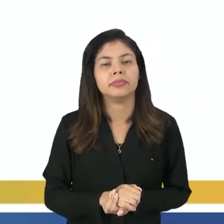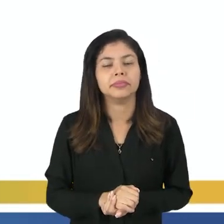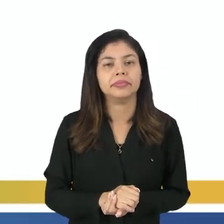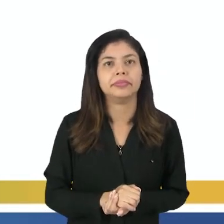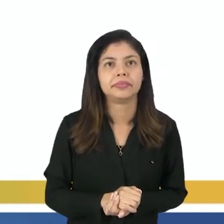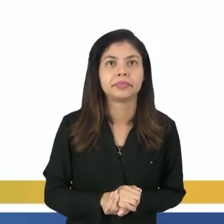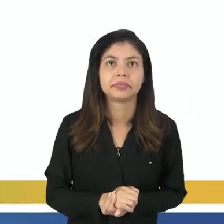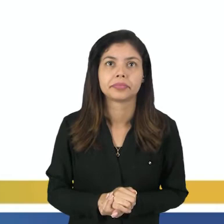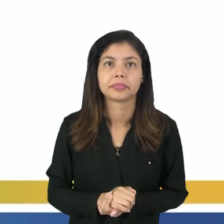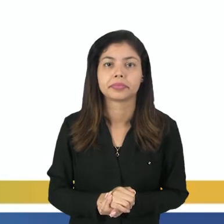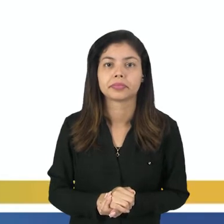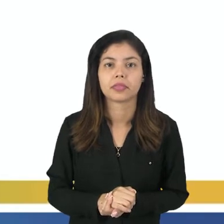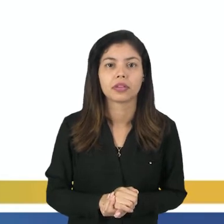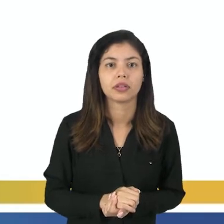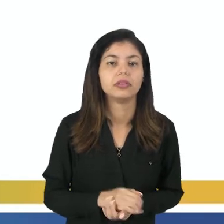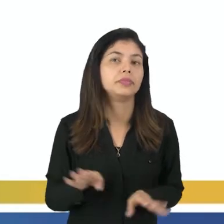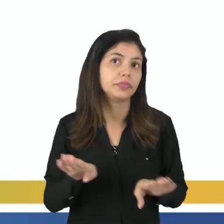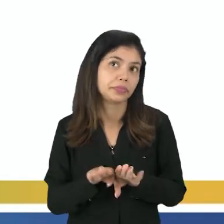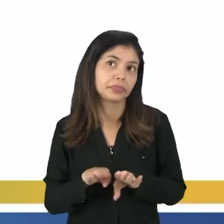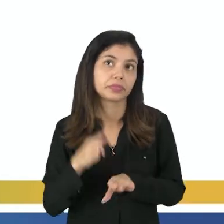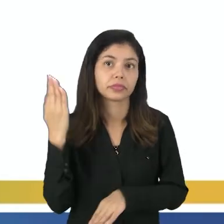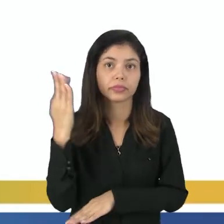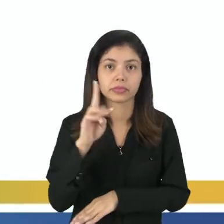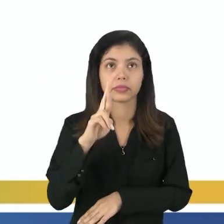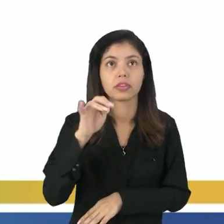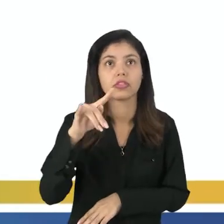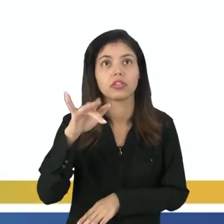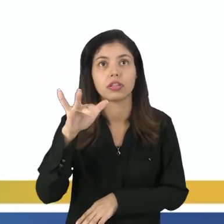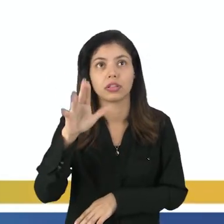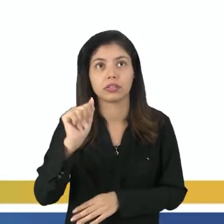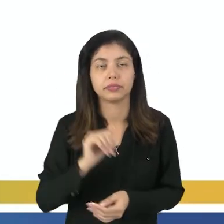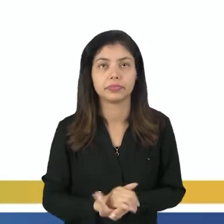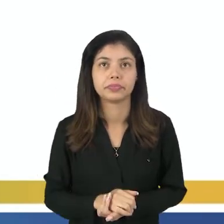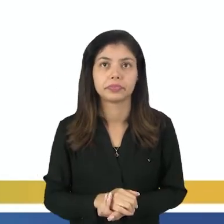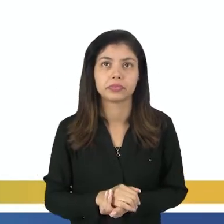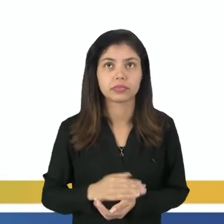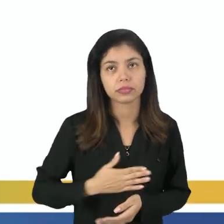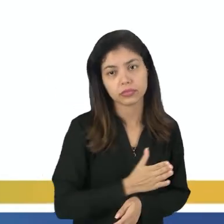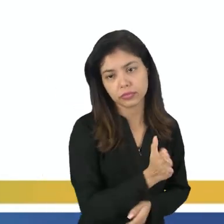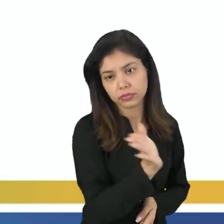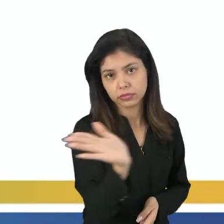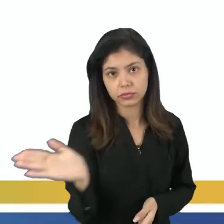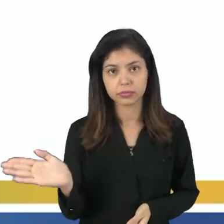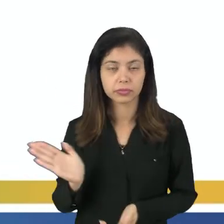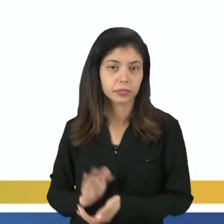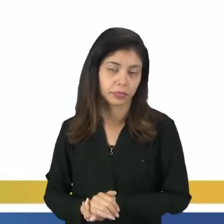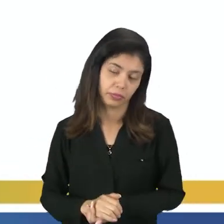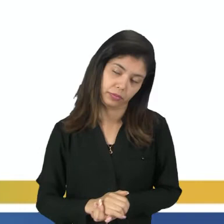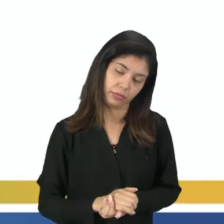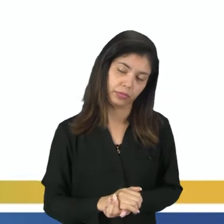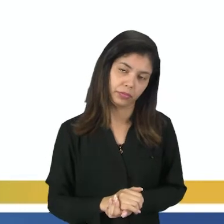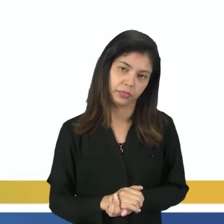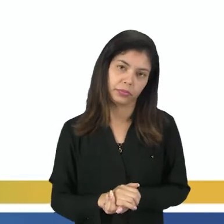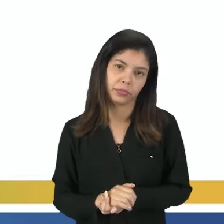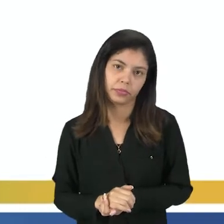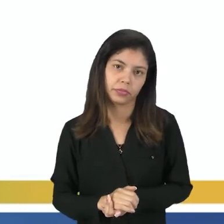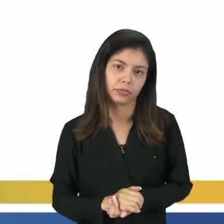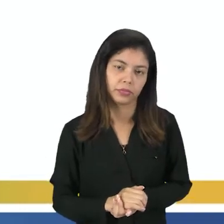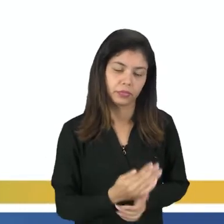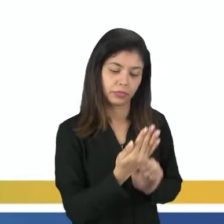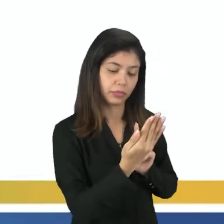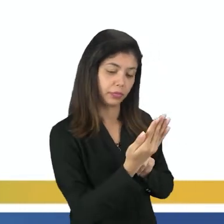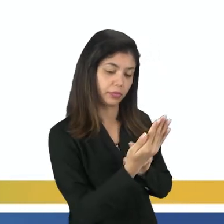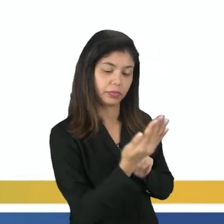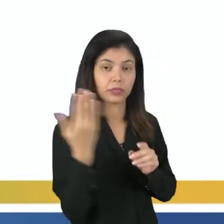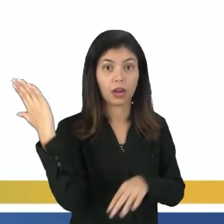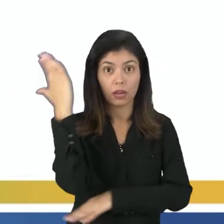raios de luz. De forma retilínea, tá? Tá sendo ali desviada ali, no caso, pelos espelhos, né? Mas ela tá indo